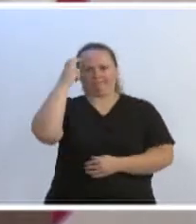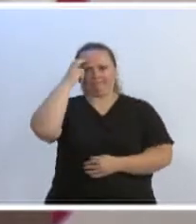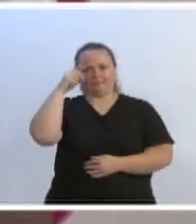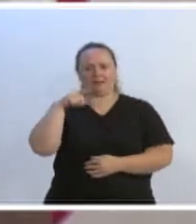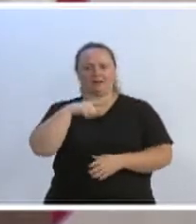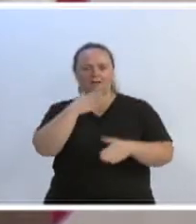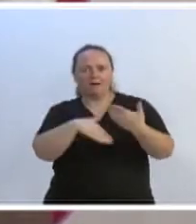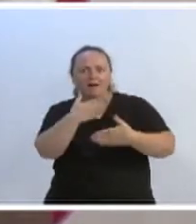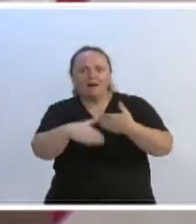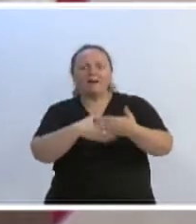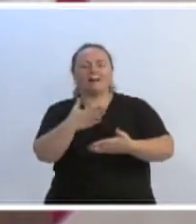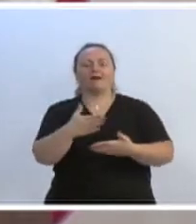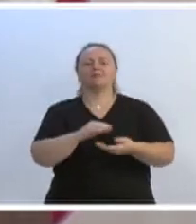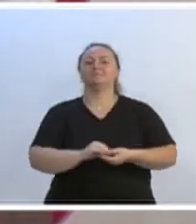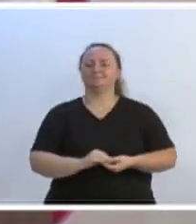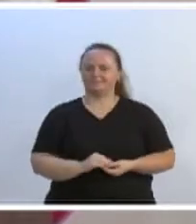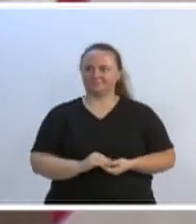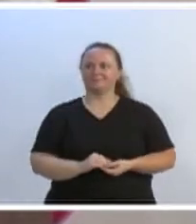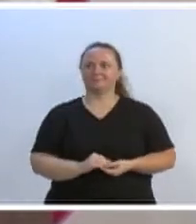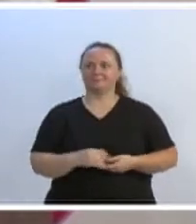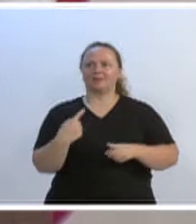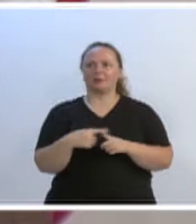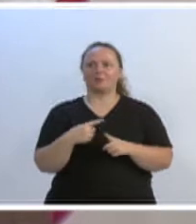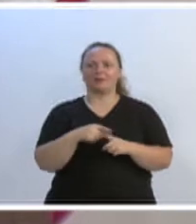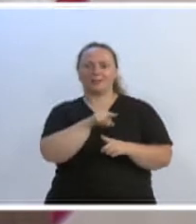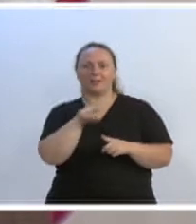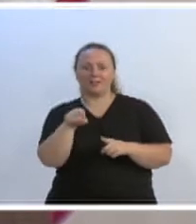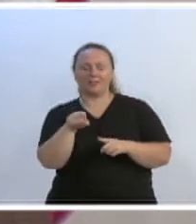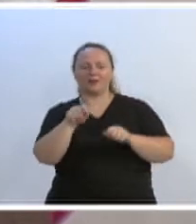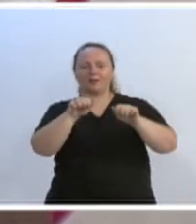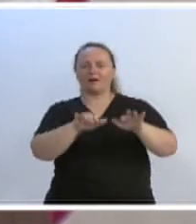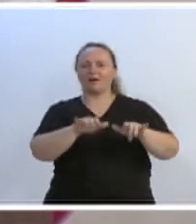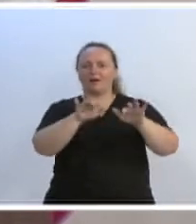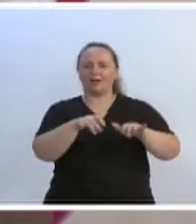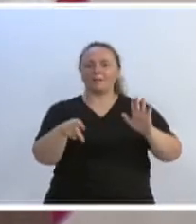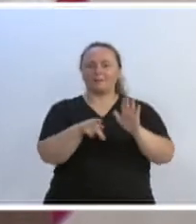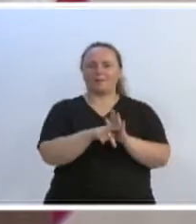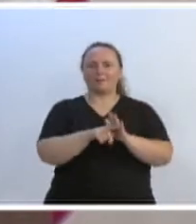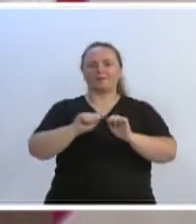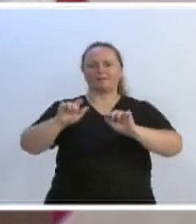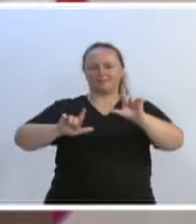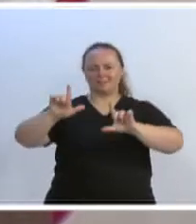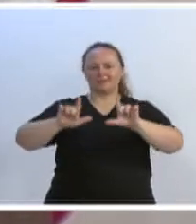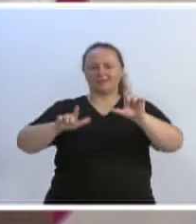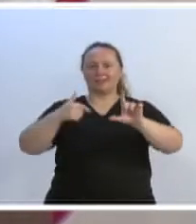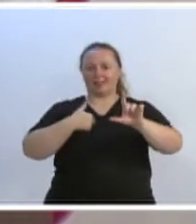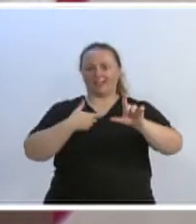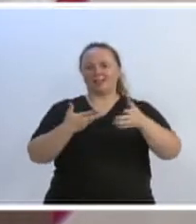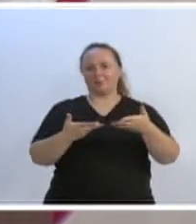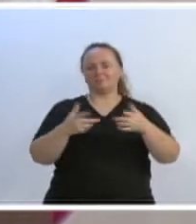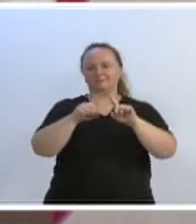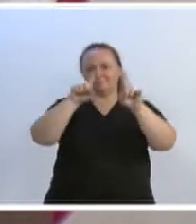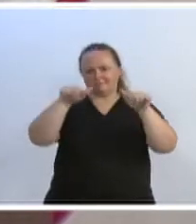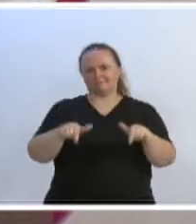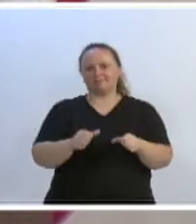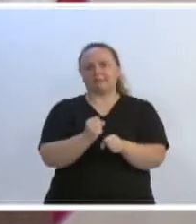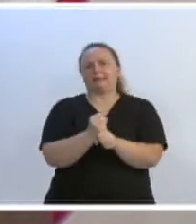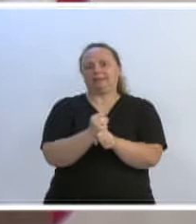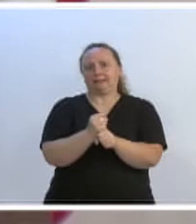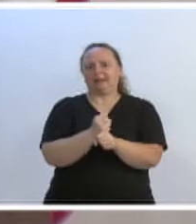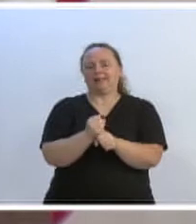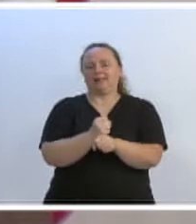vereador Silvio Zimmermann, proponente dessa sessão solene tão revestida de tantos significados, que faz um tributo e